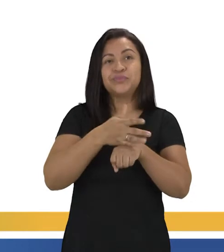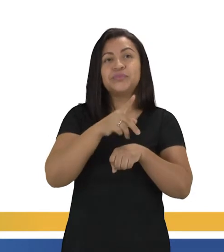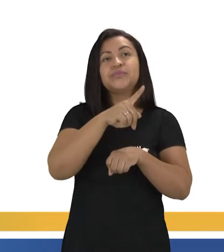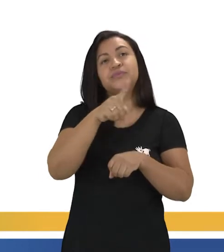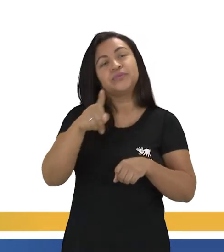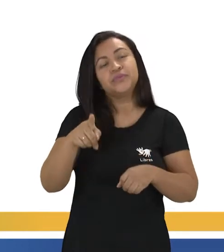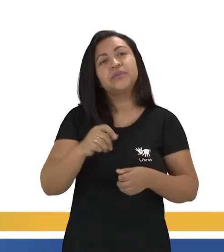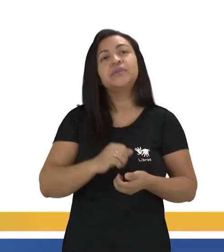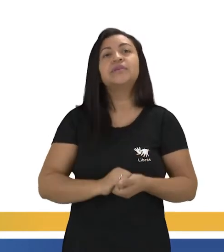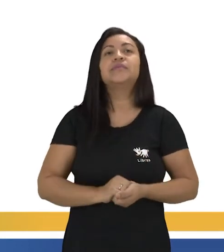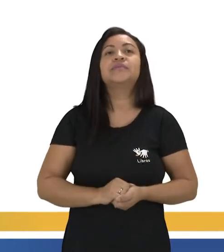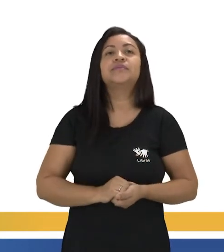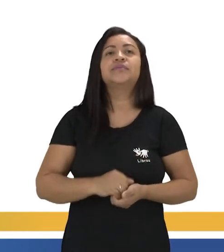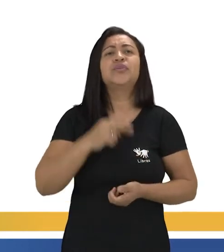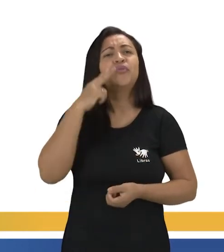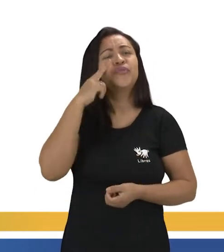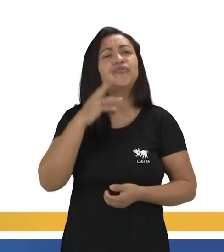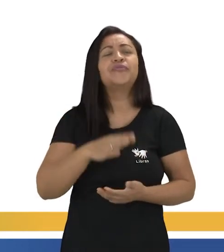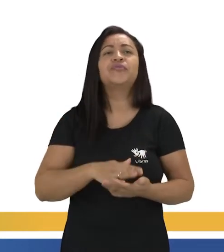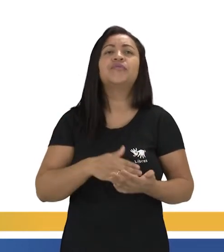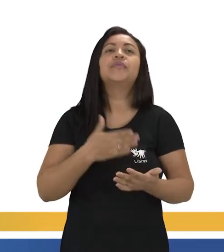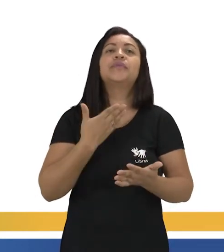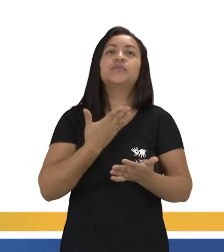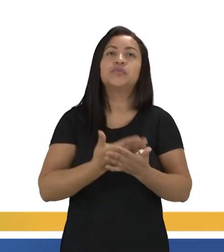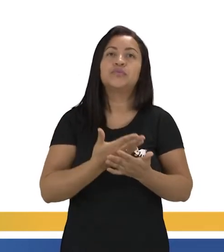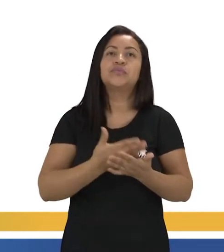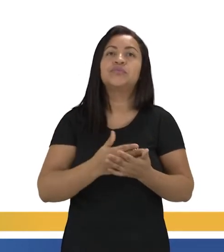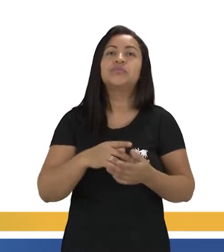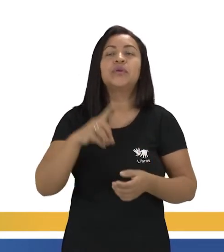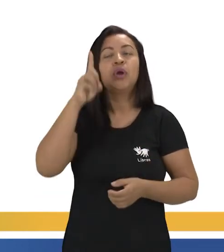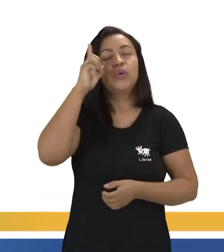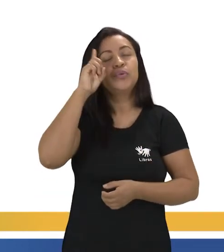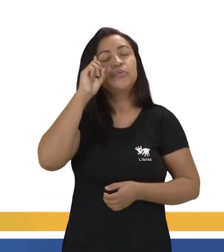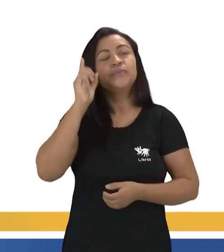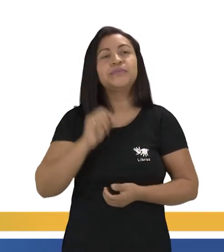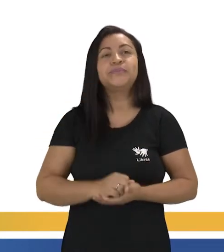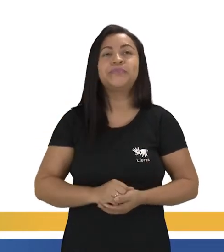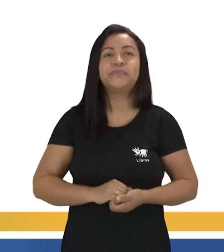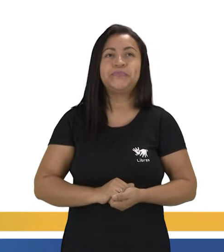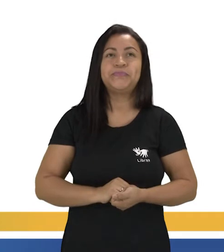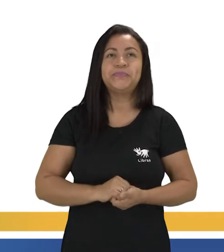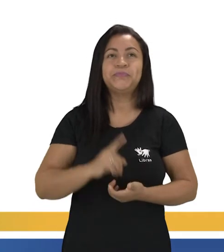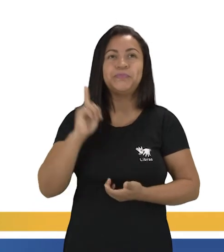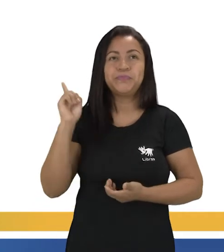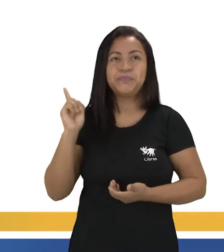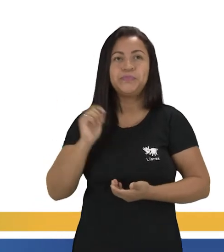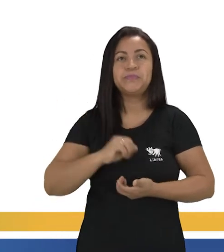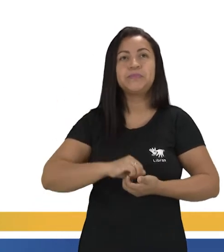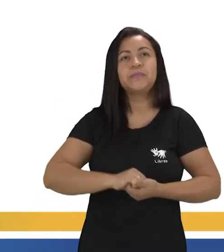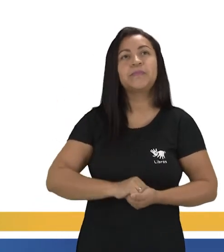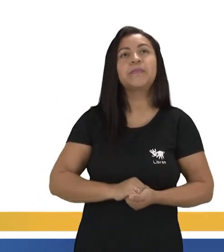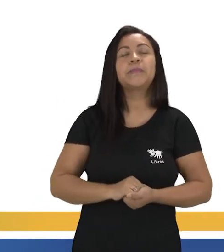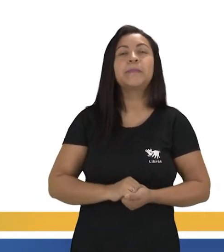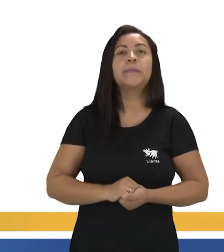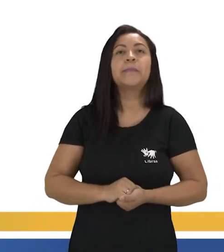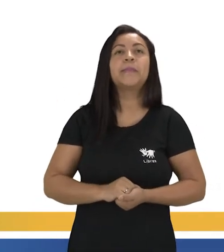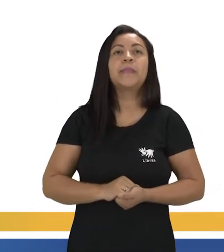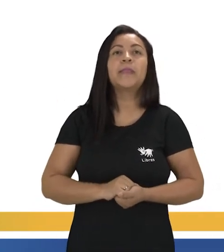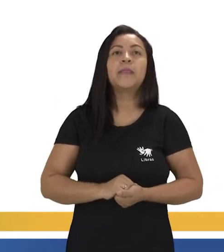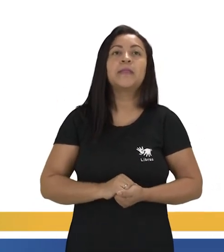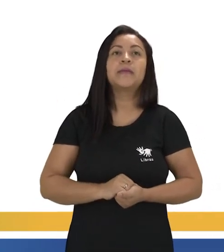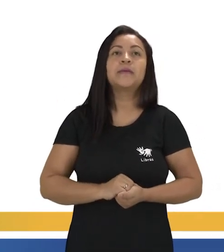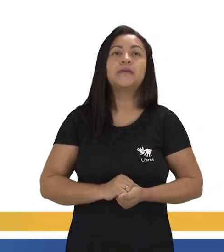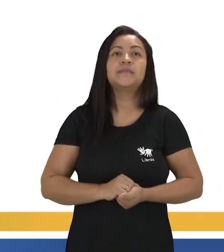de trazer coisas que a gente vai ver com o Past Perfect no dia a dia, tudo bem? Eu coloquei alguns memes, so eu